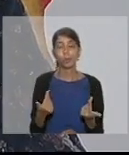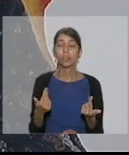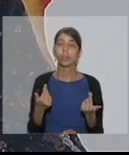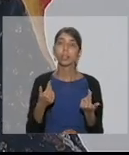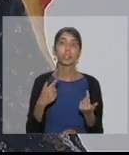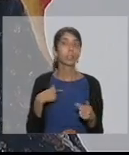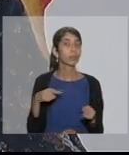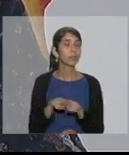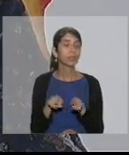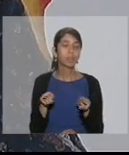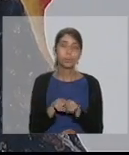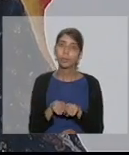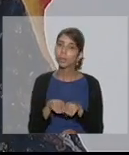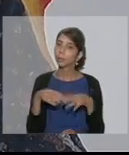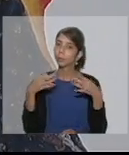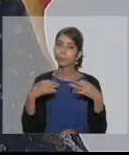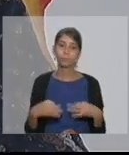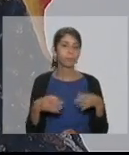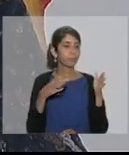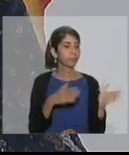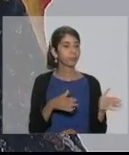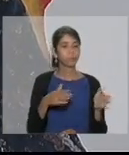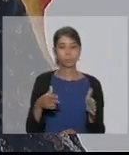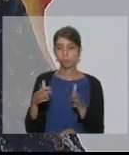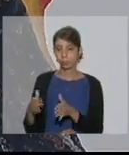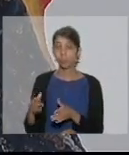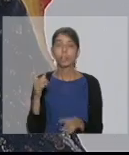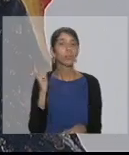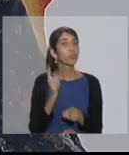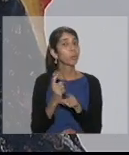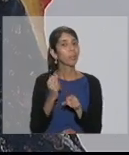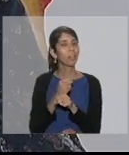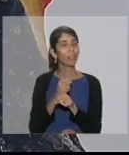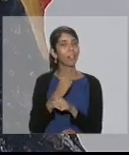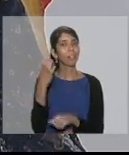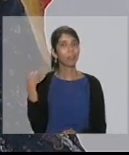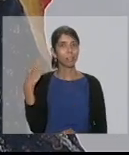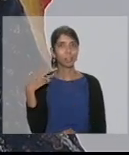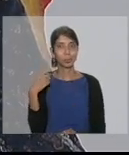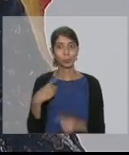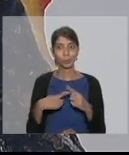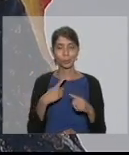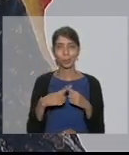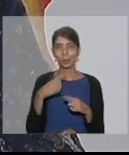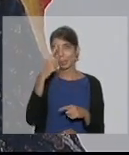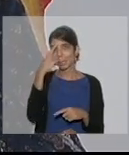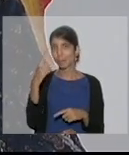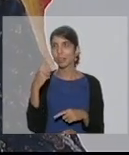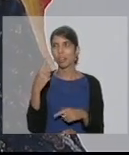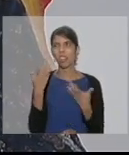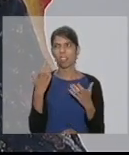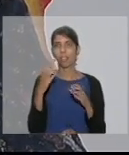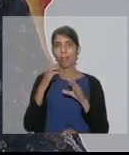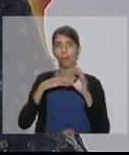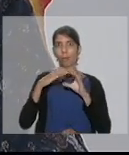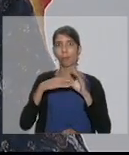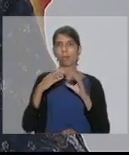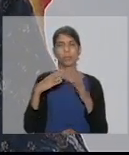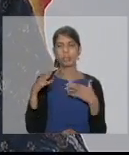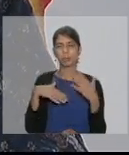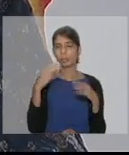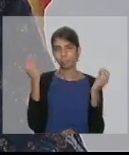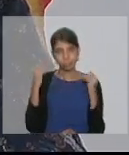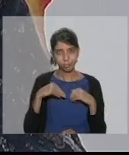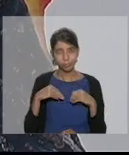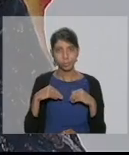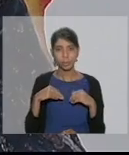isso, eu sou extremamente disciplinada. E eu descobri isso alguns anos atrás, quando eu pensei que eu queria fazer concurso público, porque depois eu